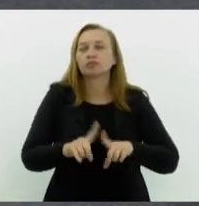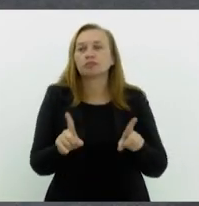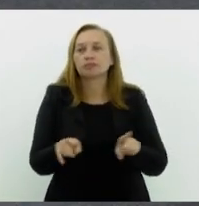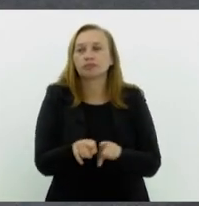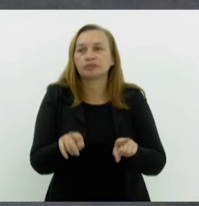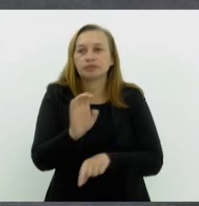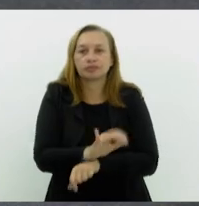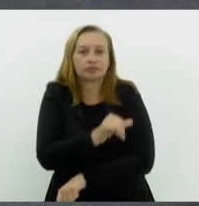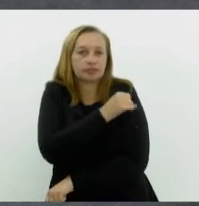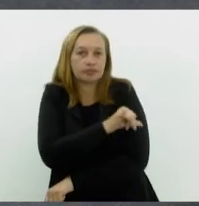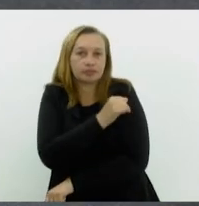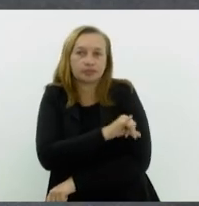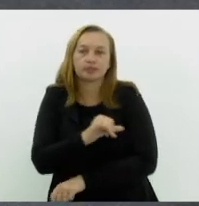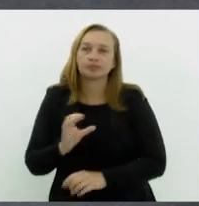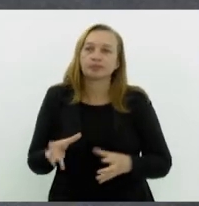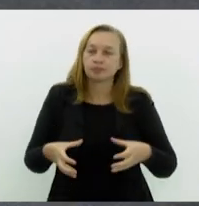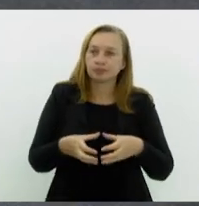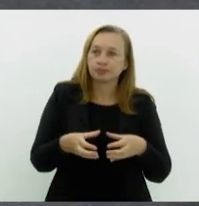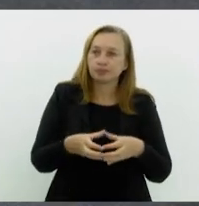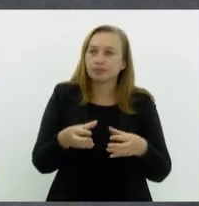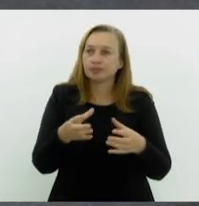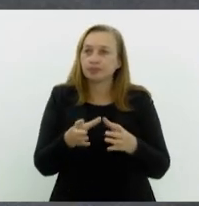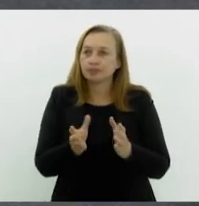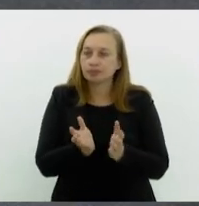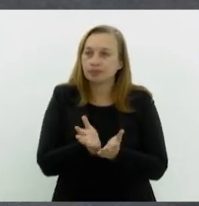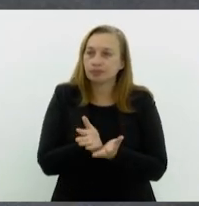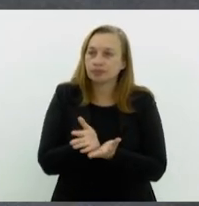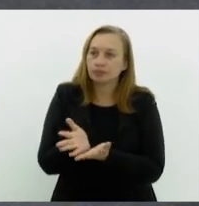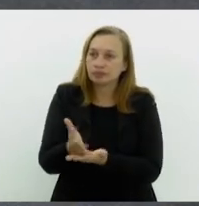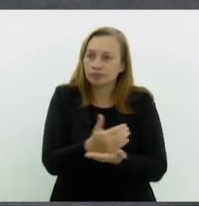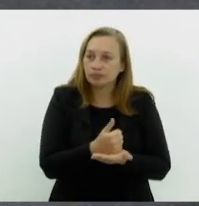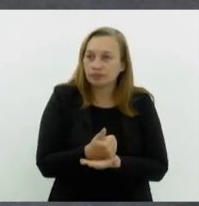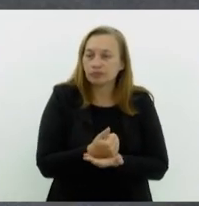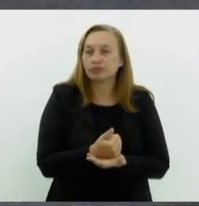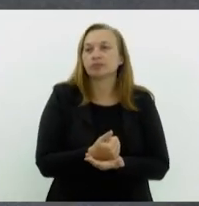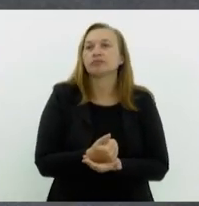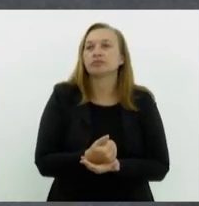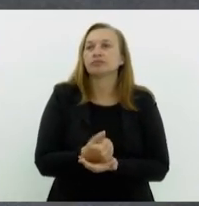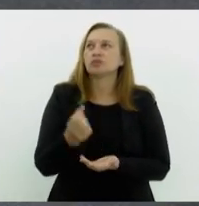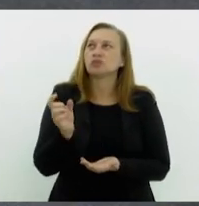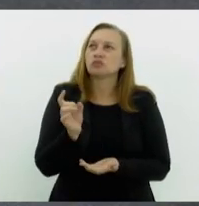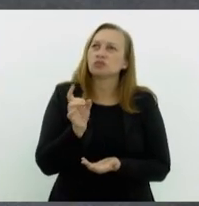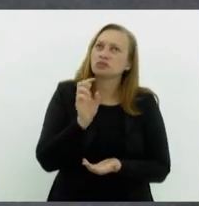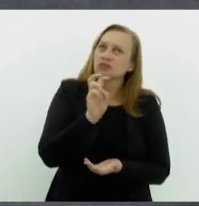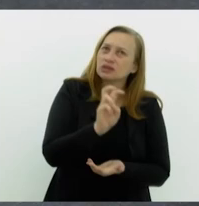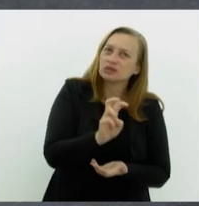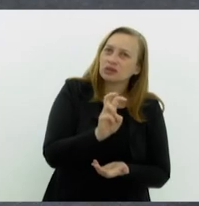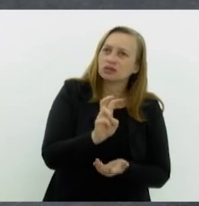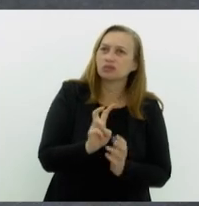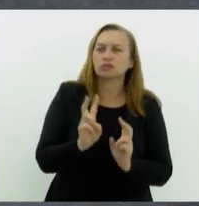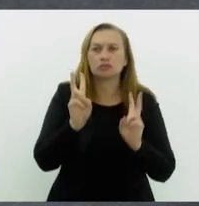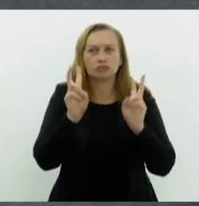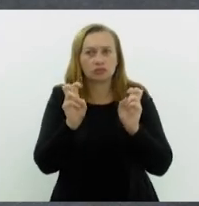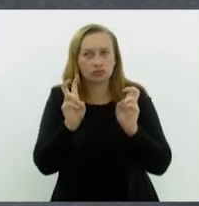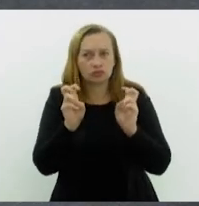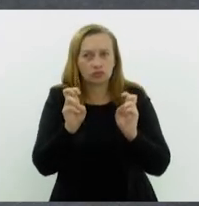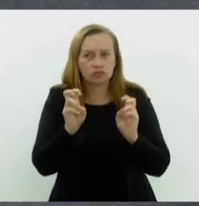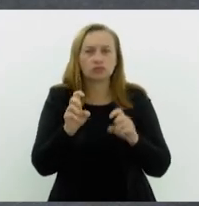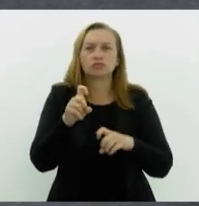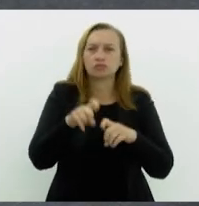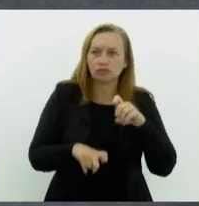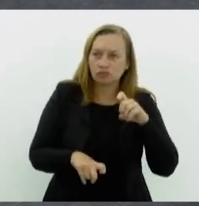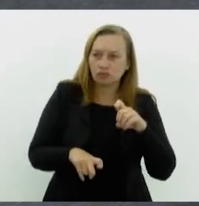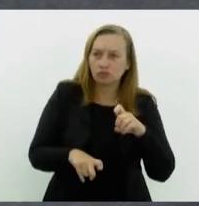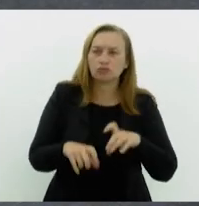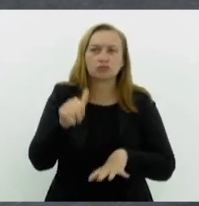Inclusive, a comissão tem pegado muitos casos como esse. No último mês, a gente pegou pelo menos 5 casos emblemáticos de estupro